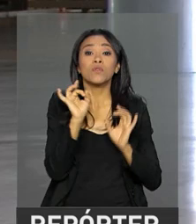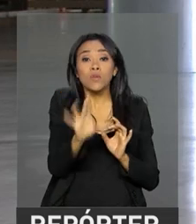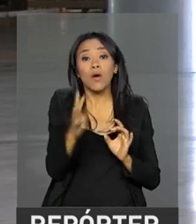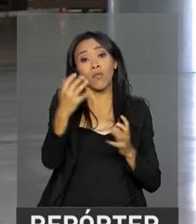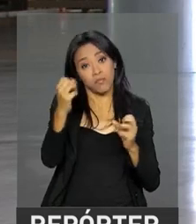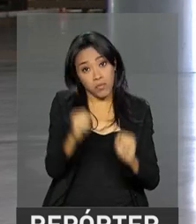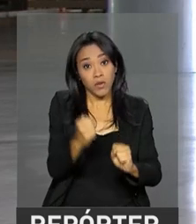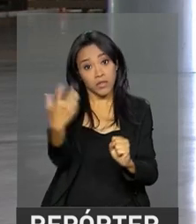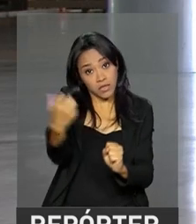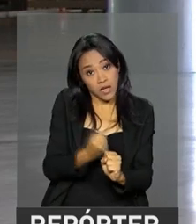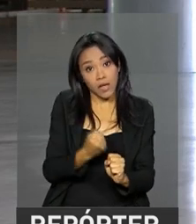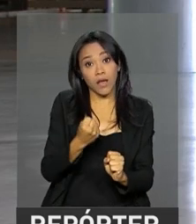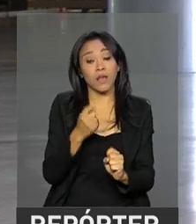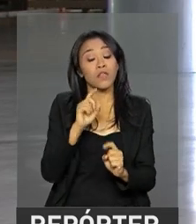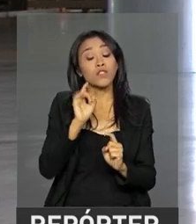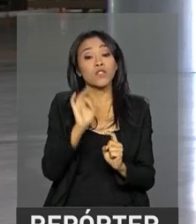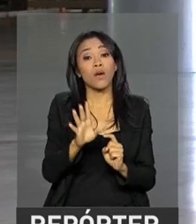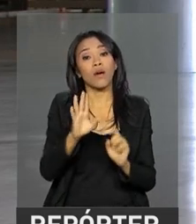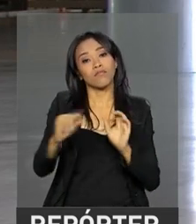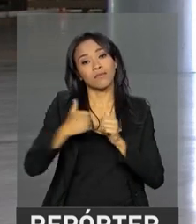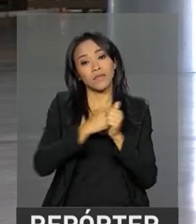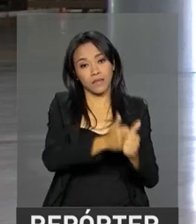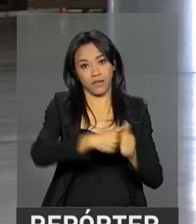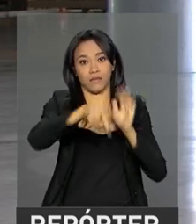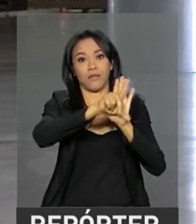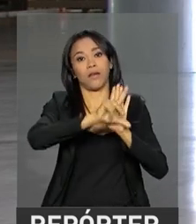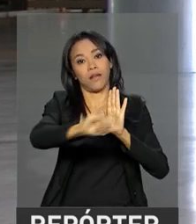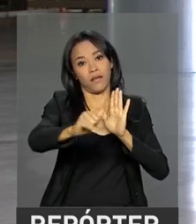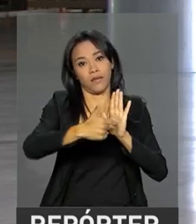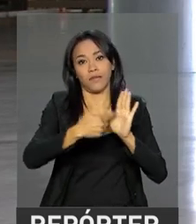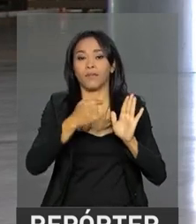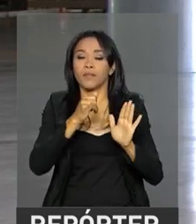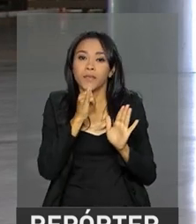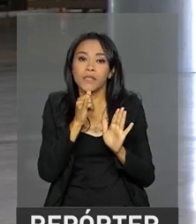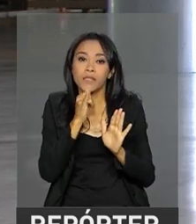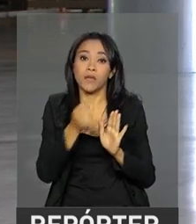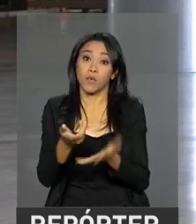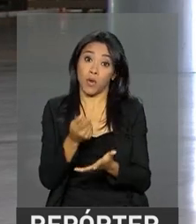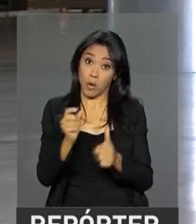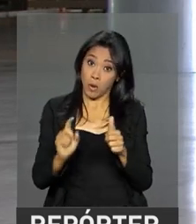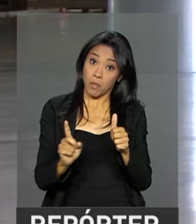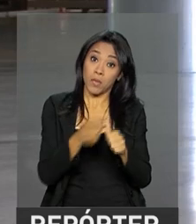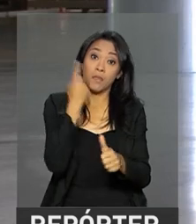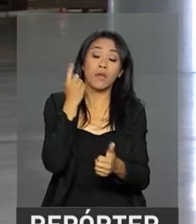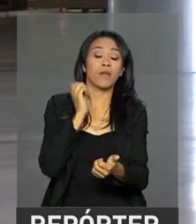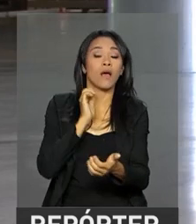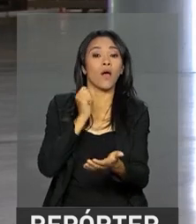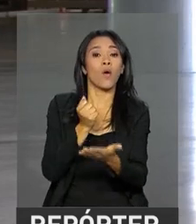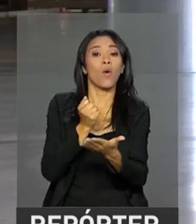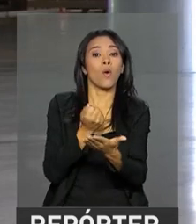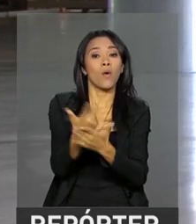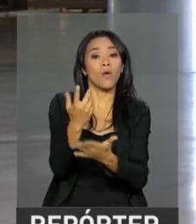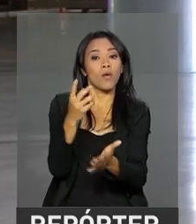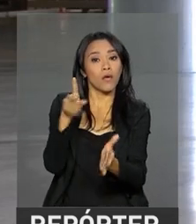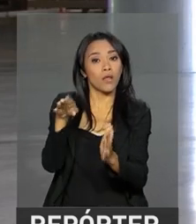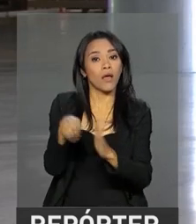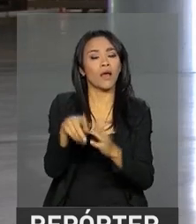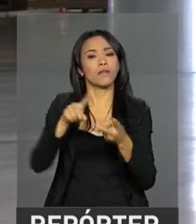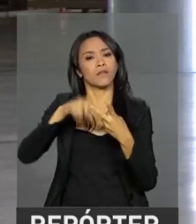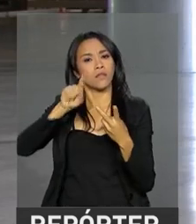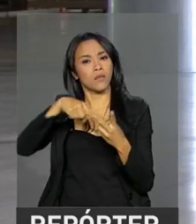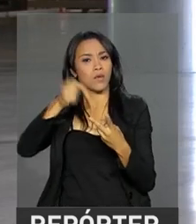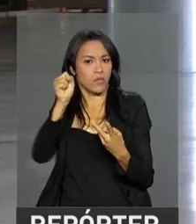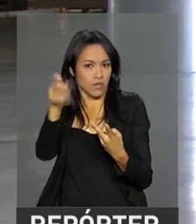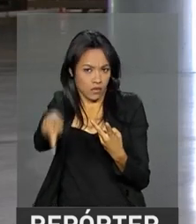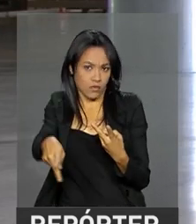feitos em situações previstas em lei como no financiamento do primeiro imóvel e na aposentadoria eu volto com